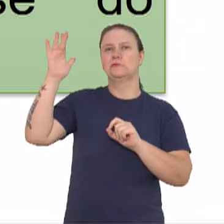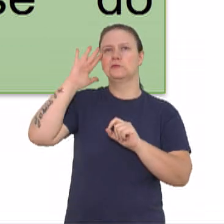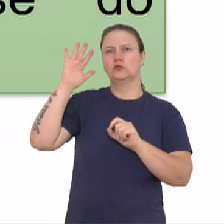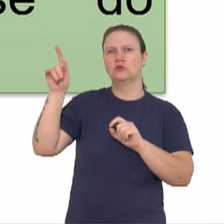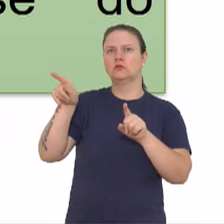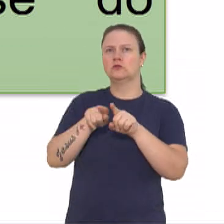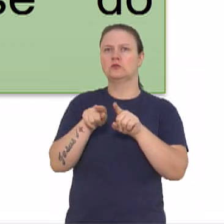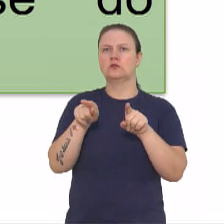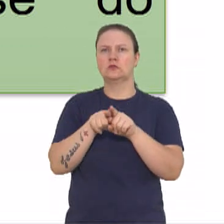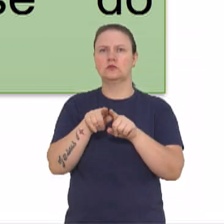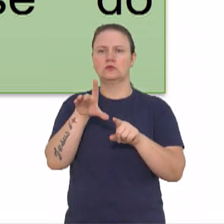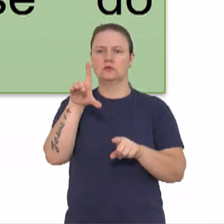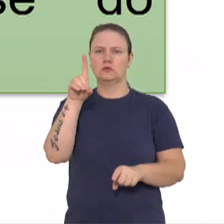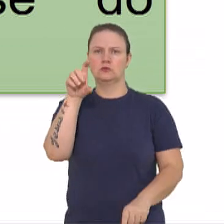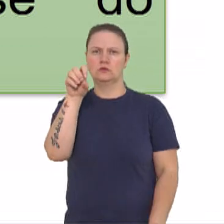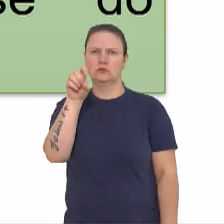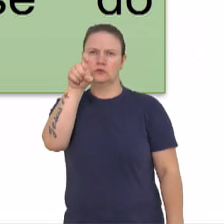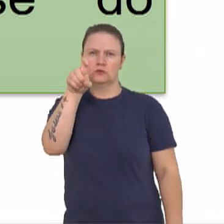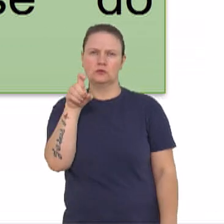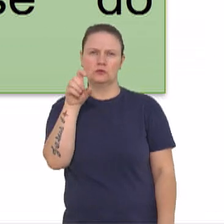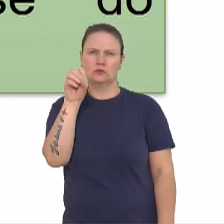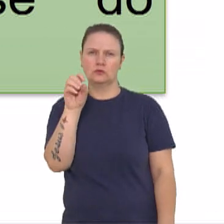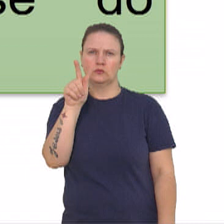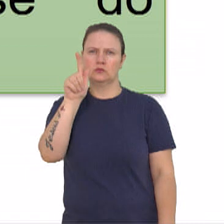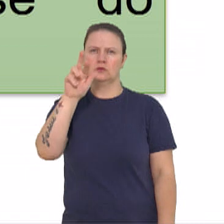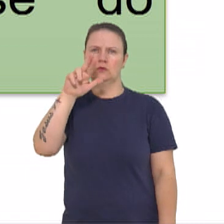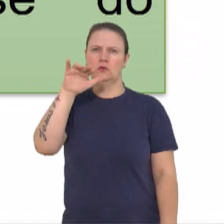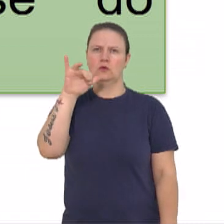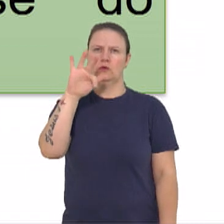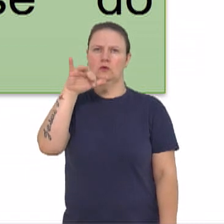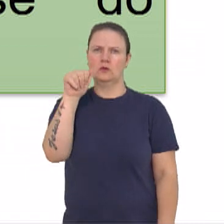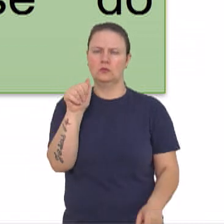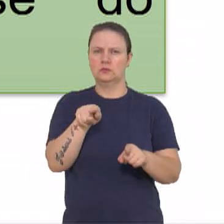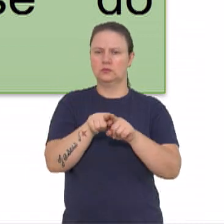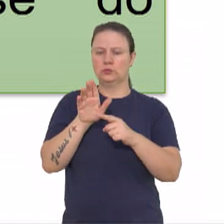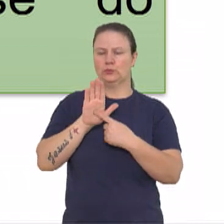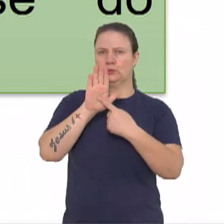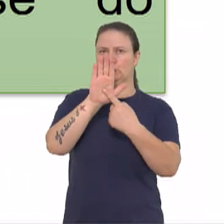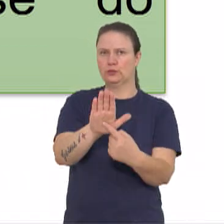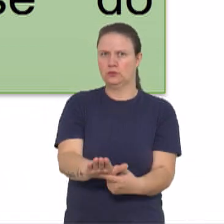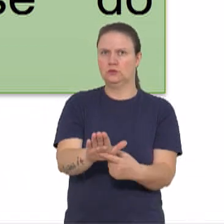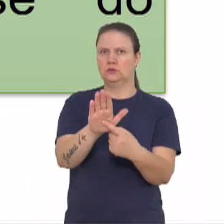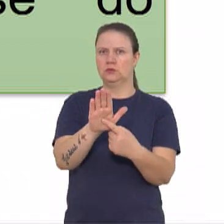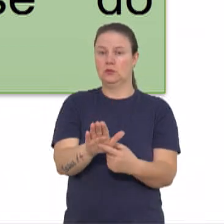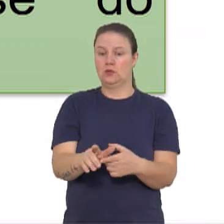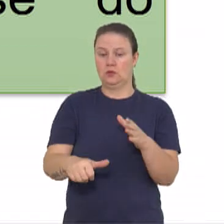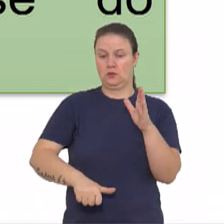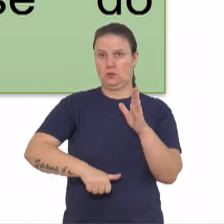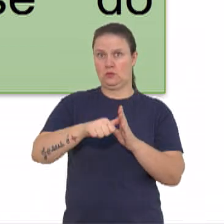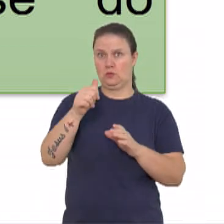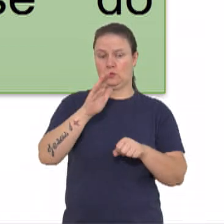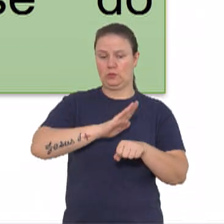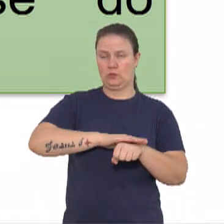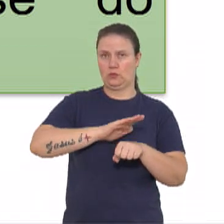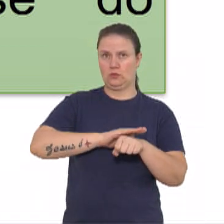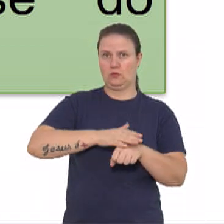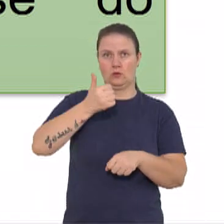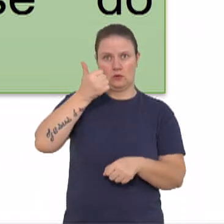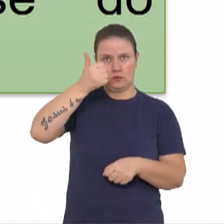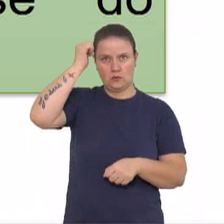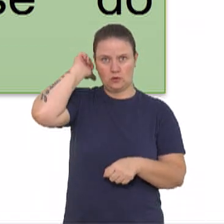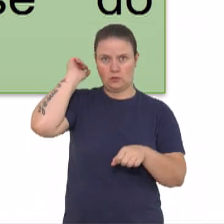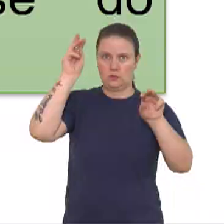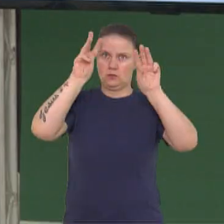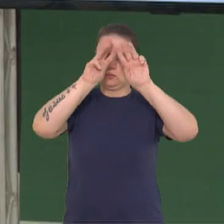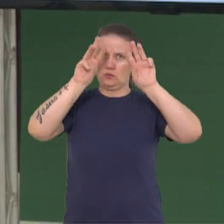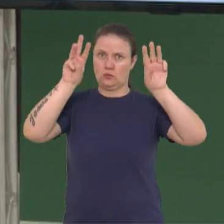as doxografias e críticas modernas indicados para a primeira fase do vestibular da